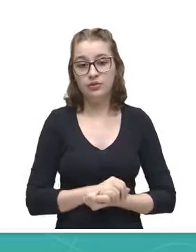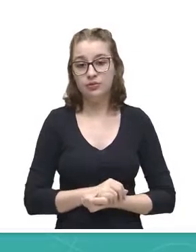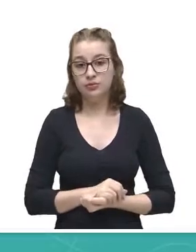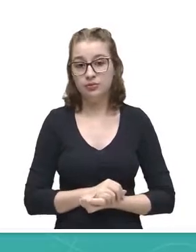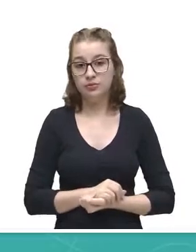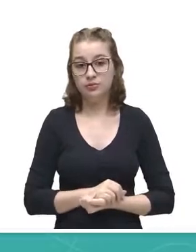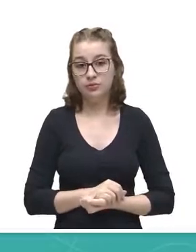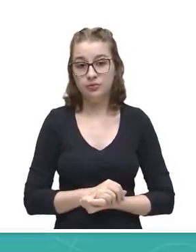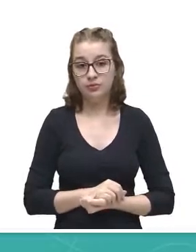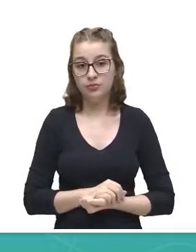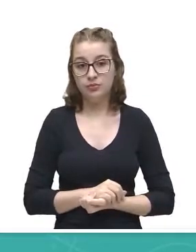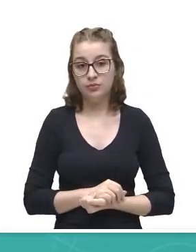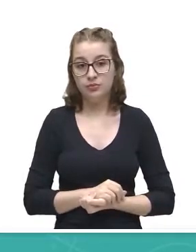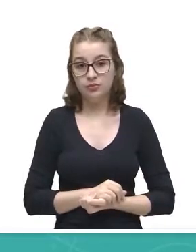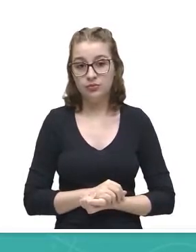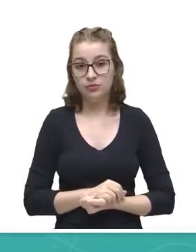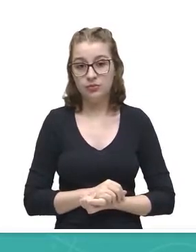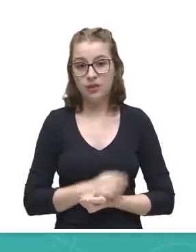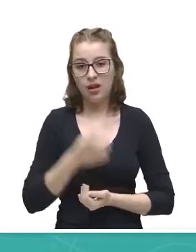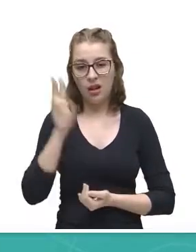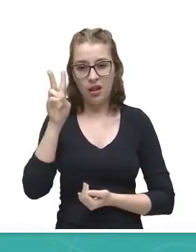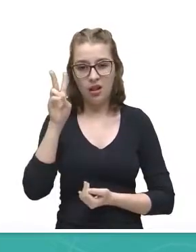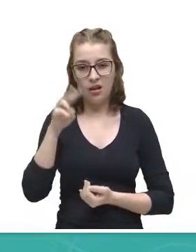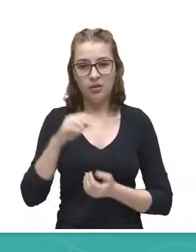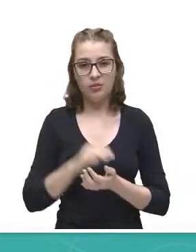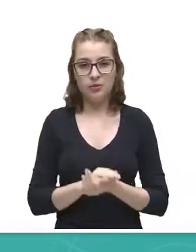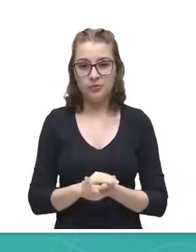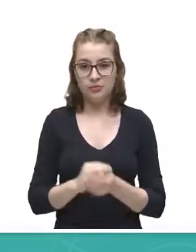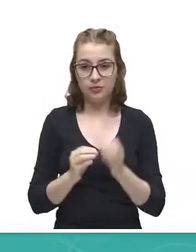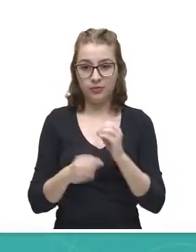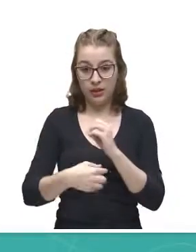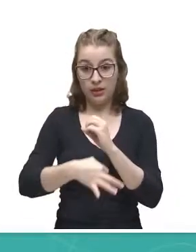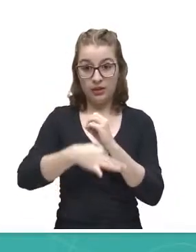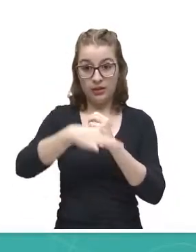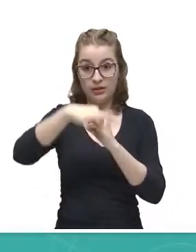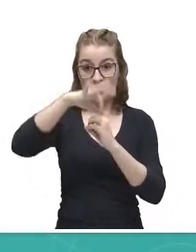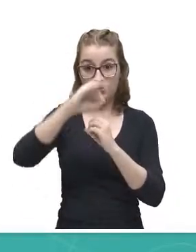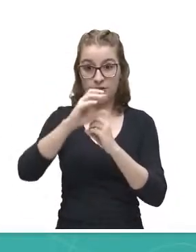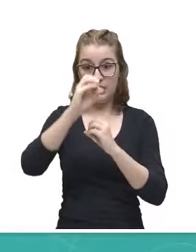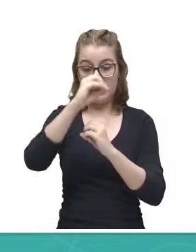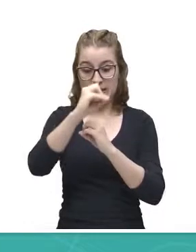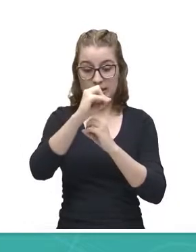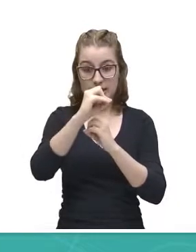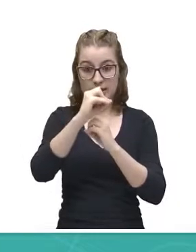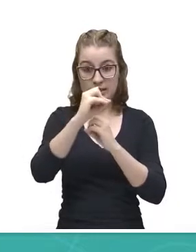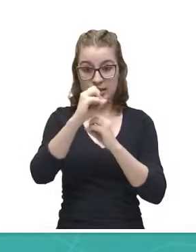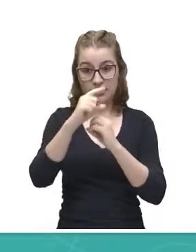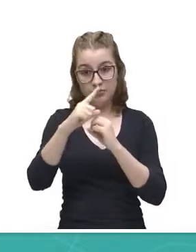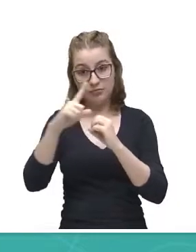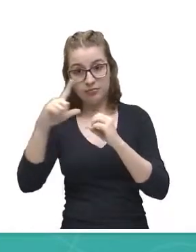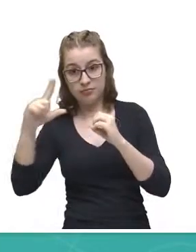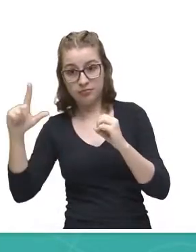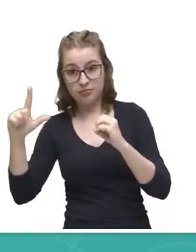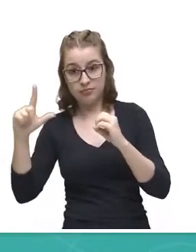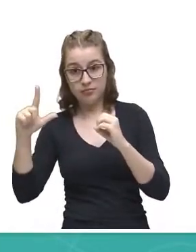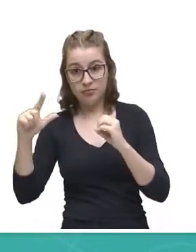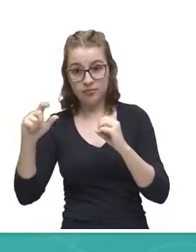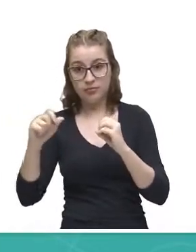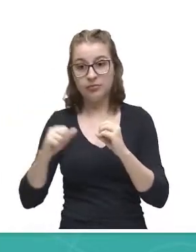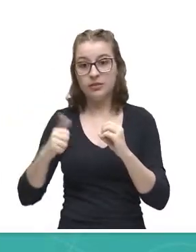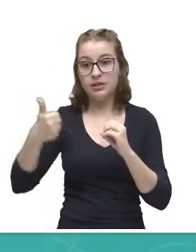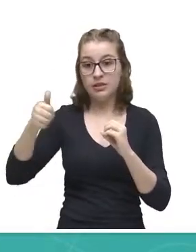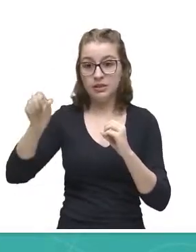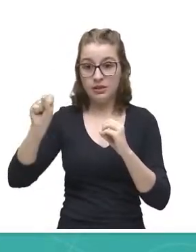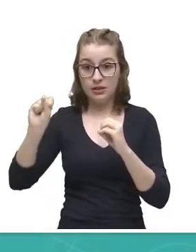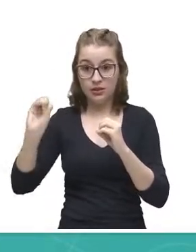longitude, né? Lembrando, 0 grau meridiano de Greenwich até 180 graus leste, de 0 grau meridiano de Greenwich